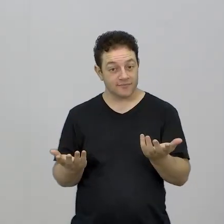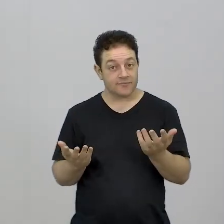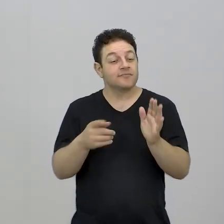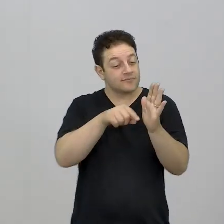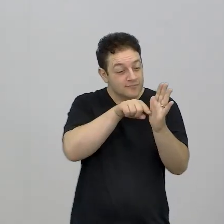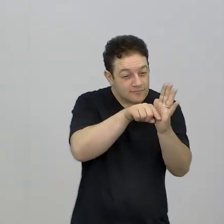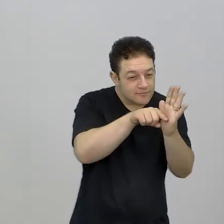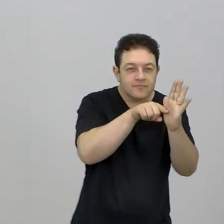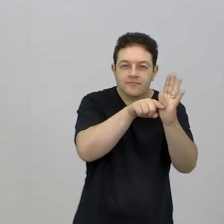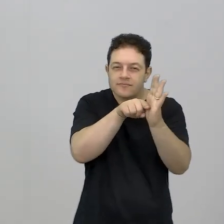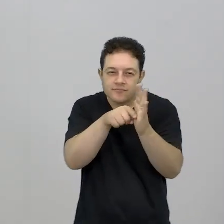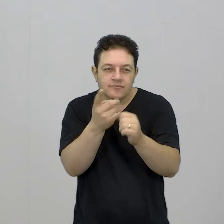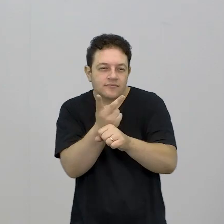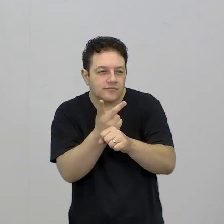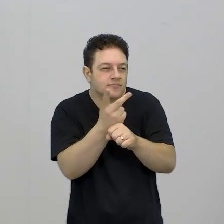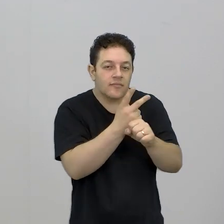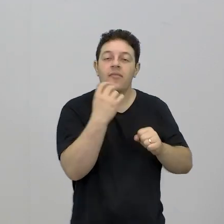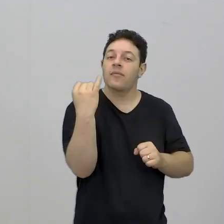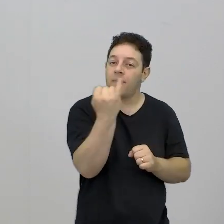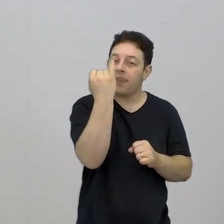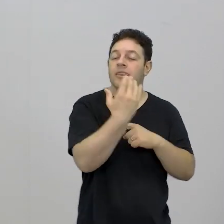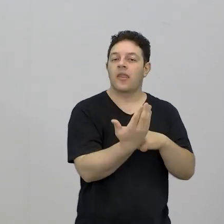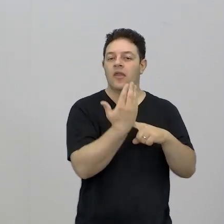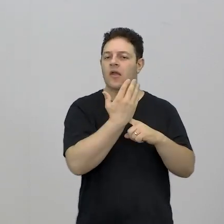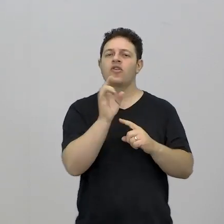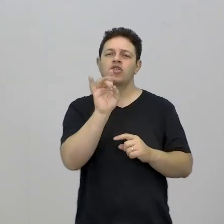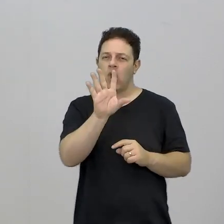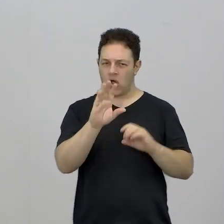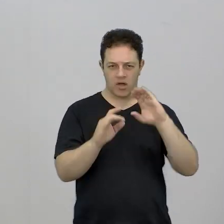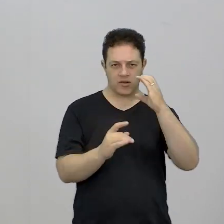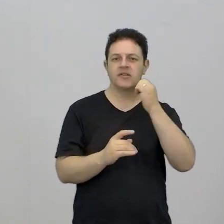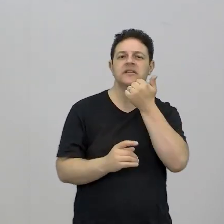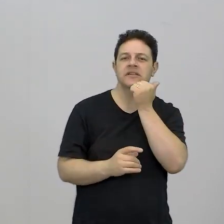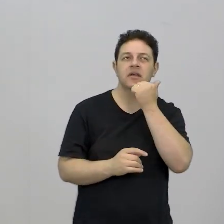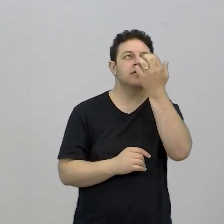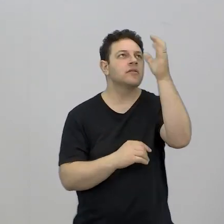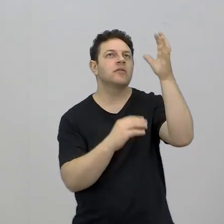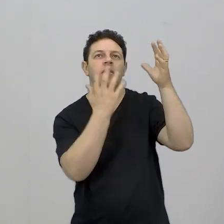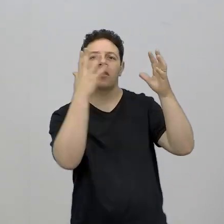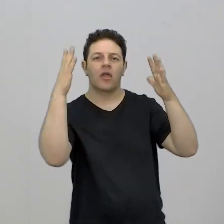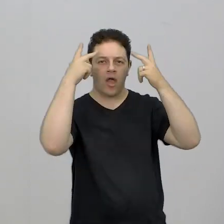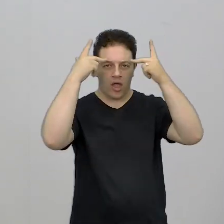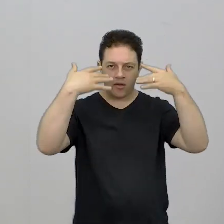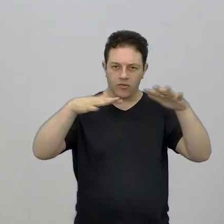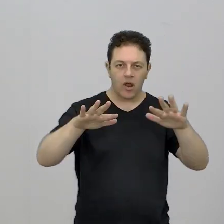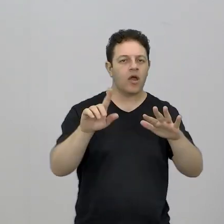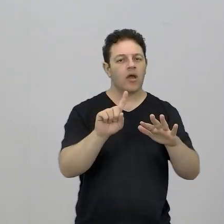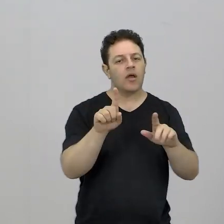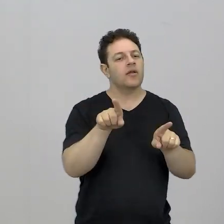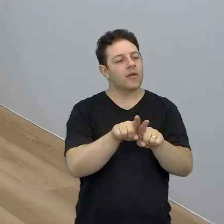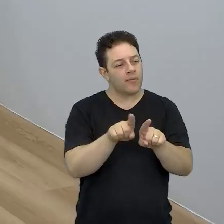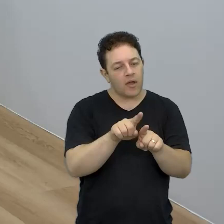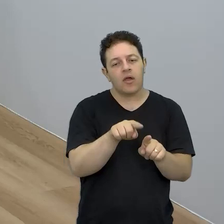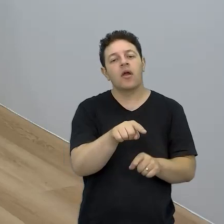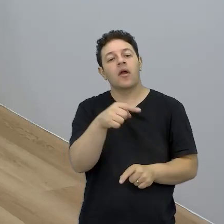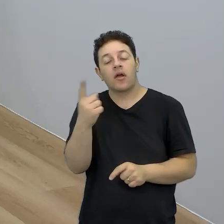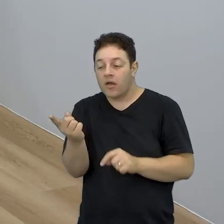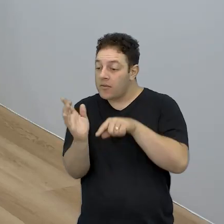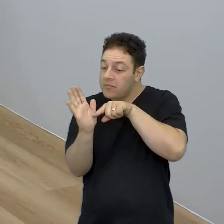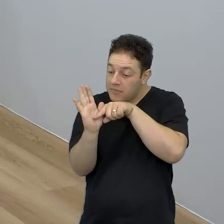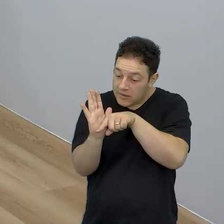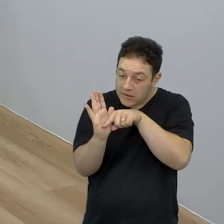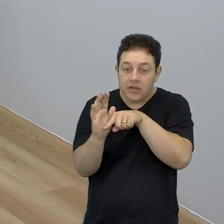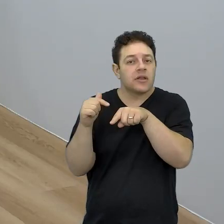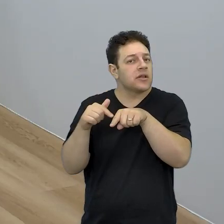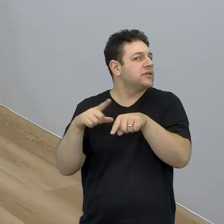é muito importante, né? Não só na área das ciências da natureza, né? Mas a pesquisa... todas, né? Exato, né? A pesquisa, ela